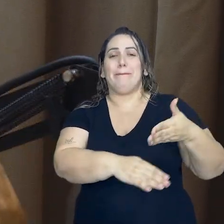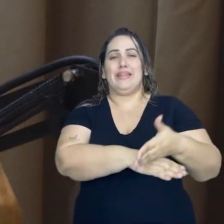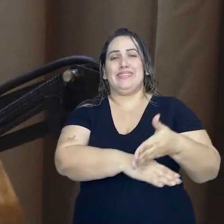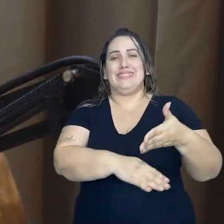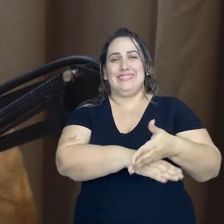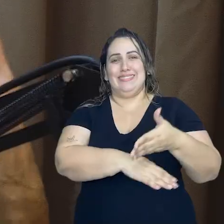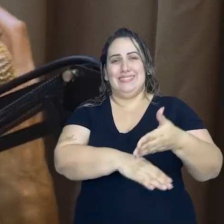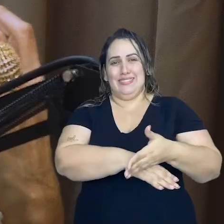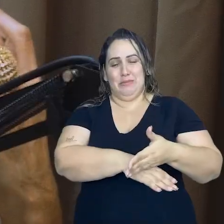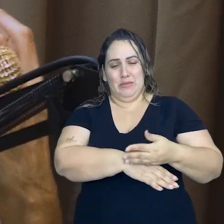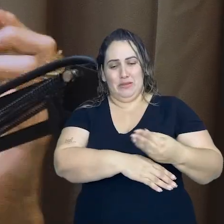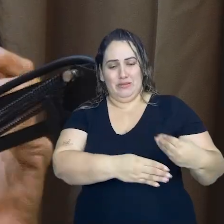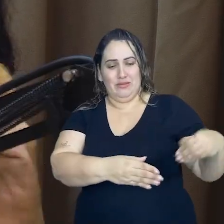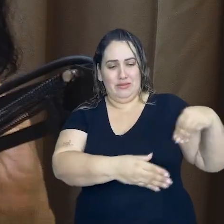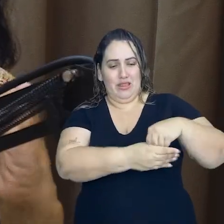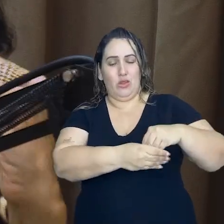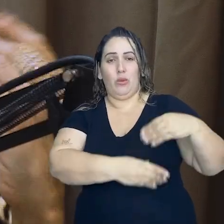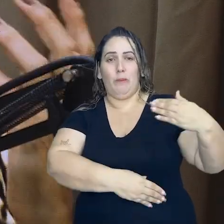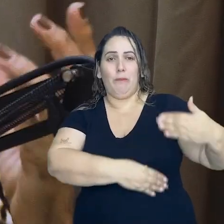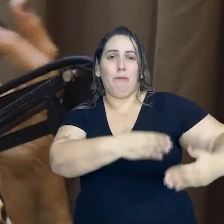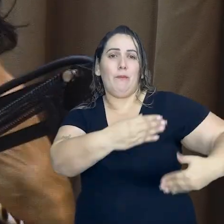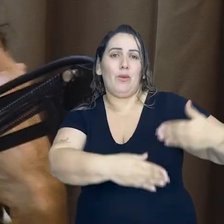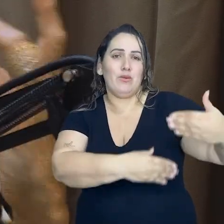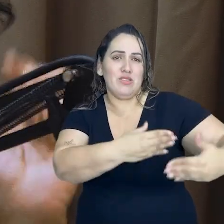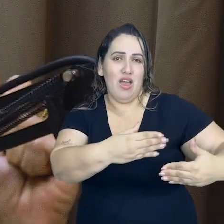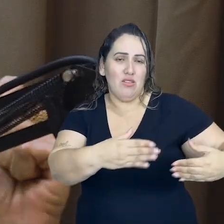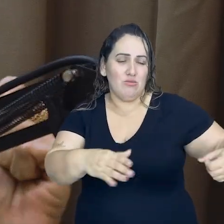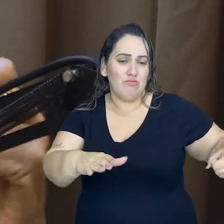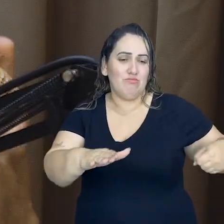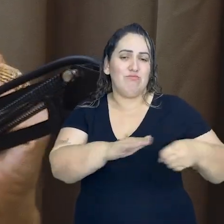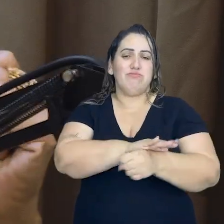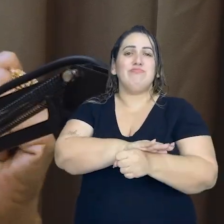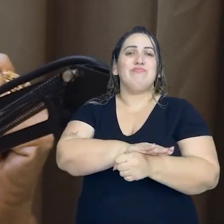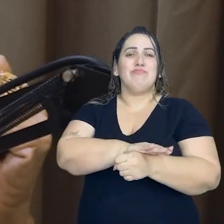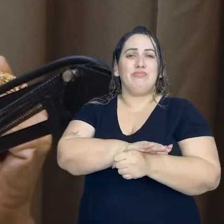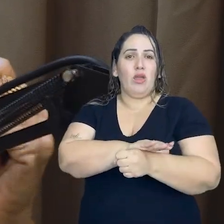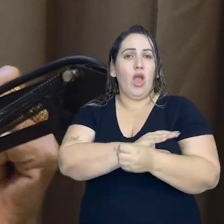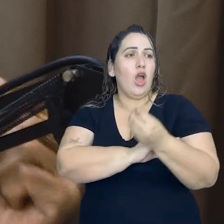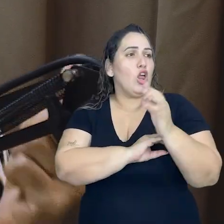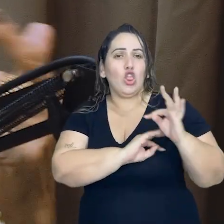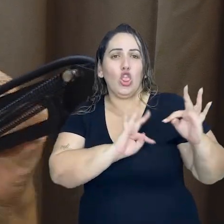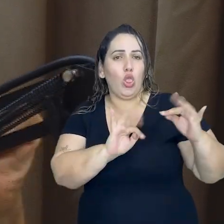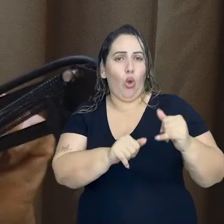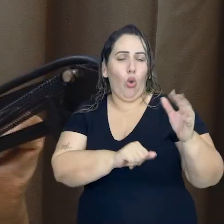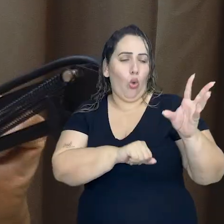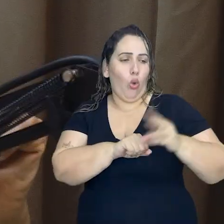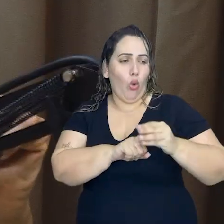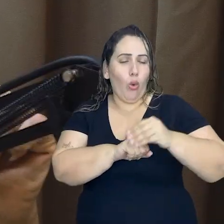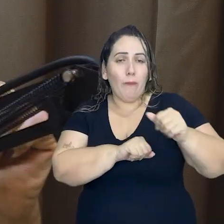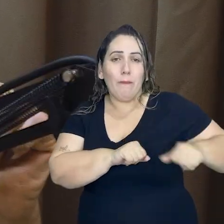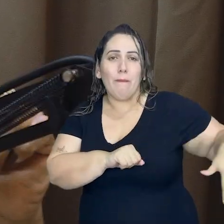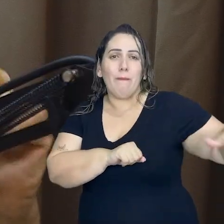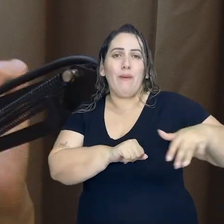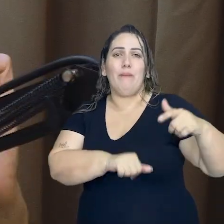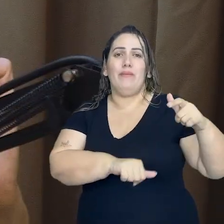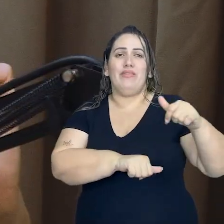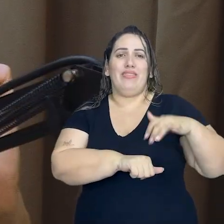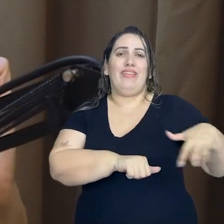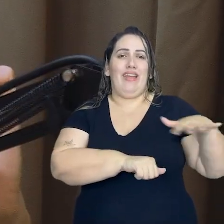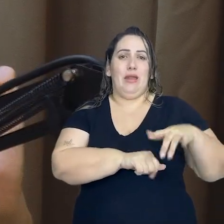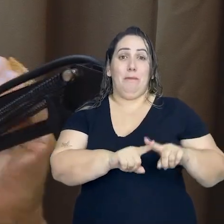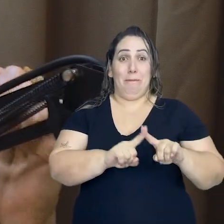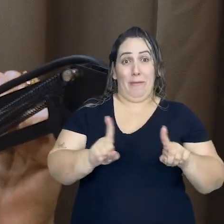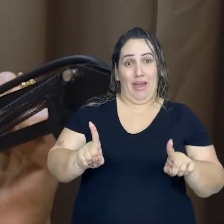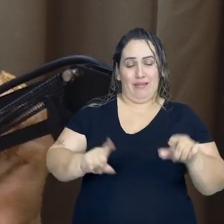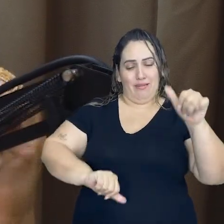está muito integrada com essa matéria. Mas a análise técnica ela pode